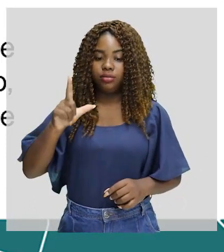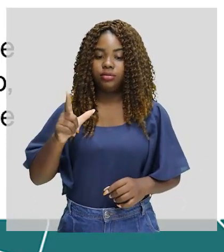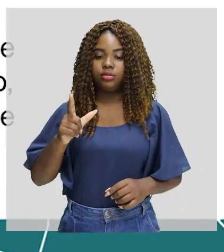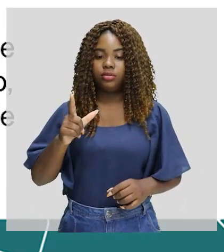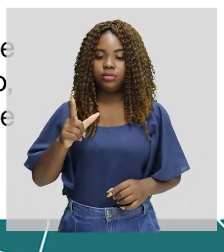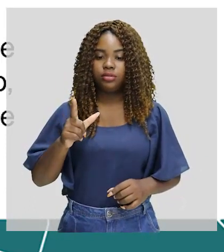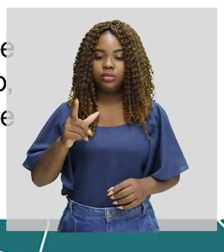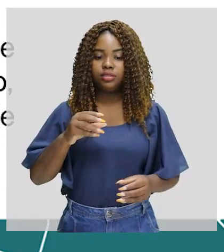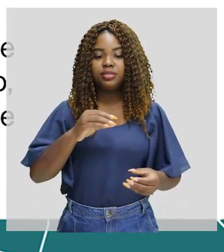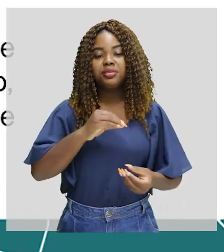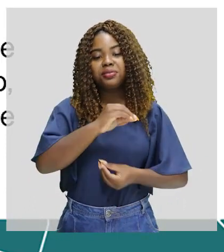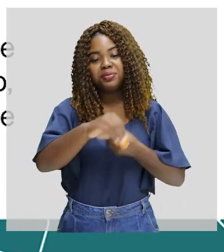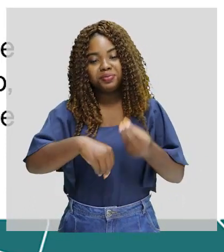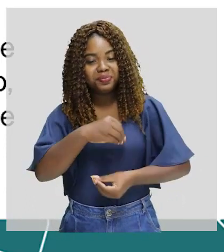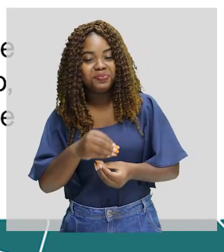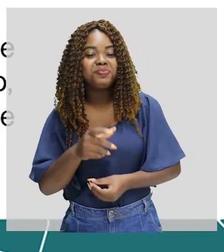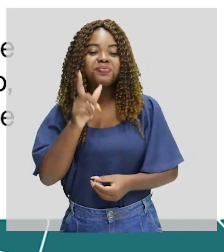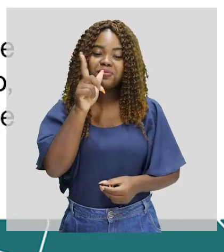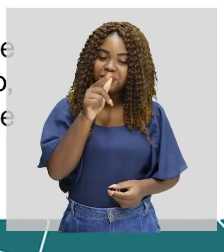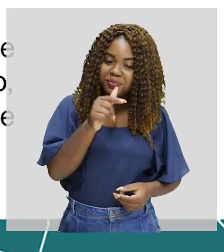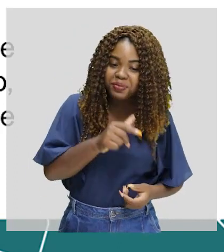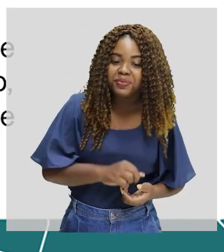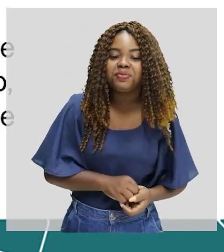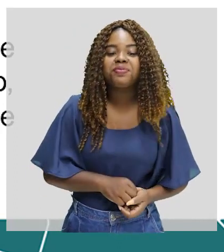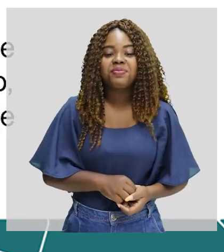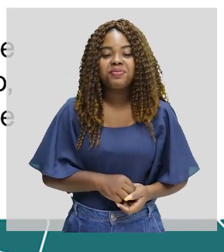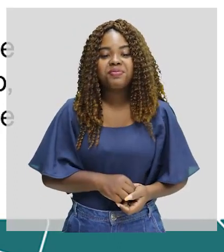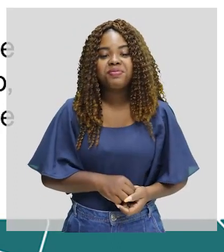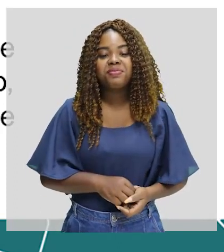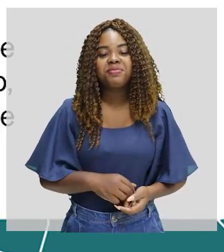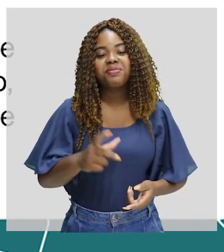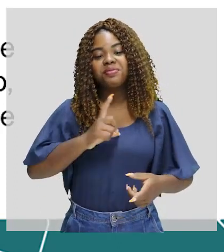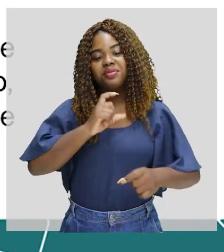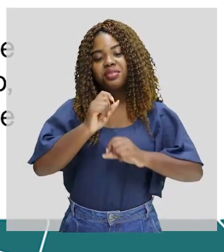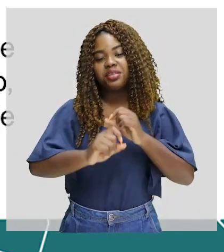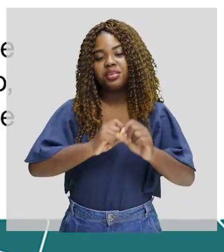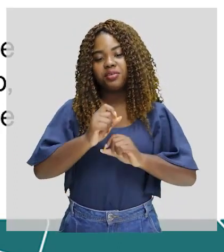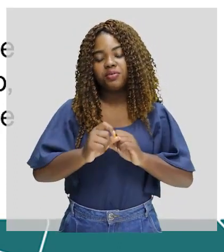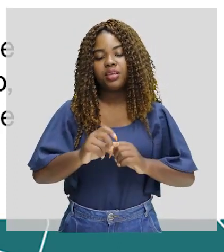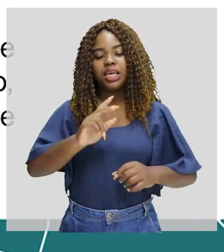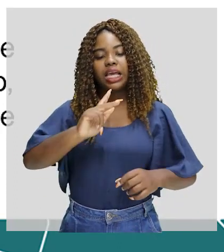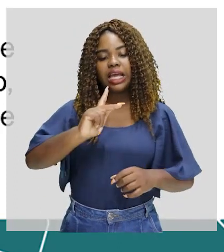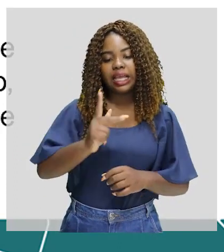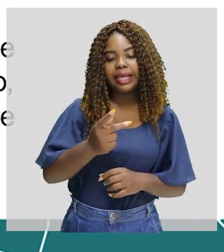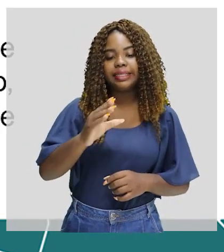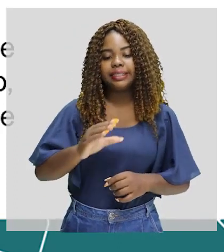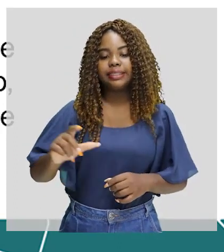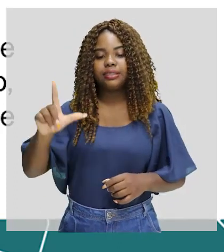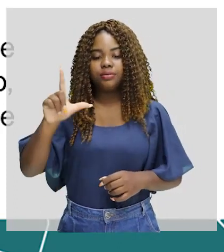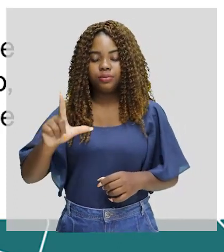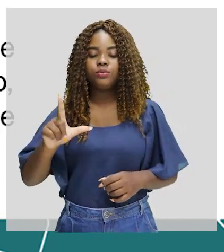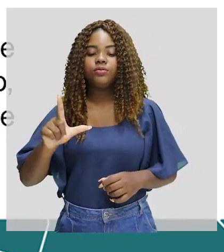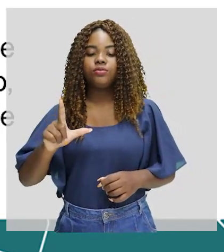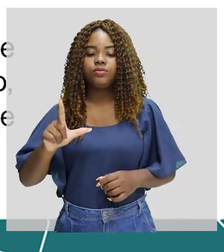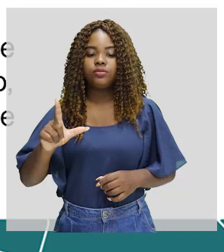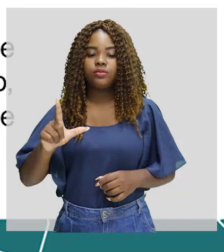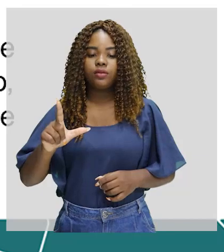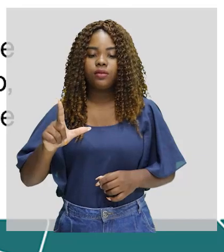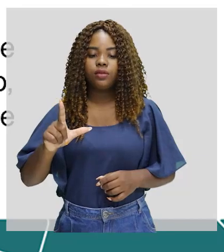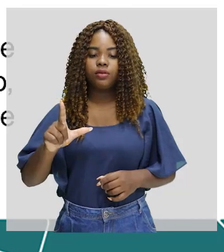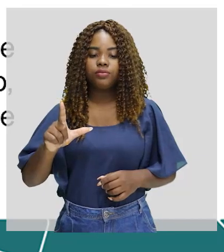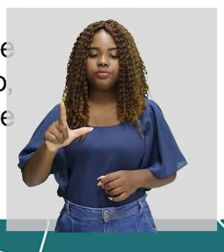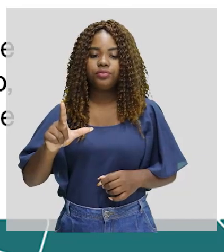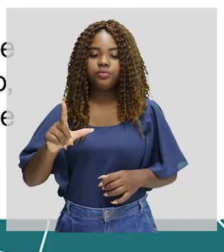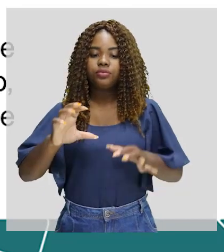água. Olha só, o HCl ele vai ceder um H+, vai ceder H+, vai ceder